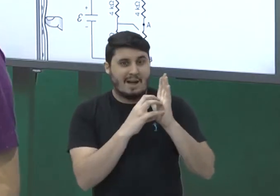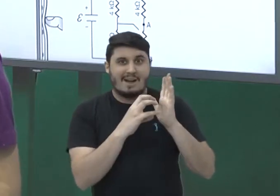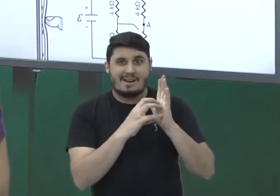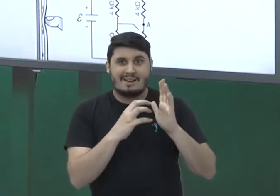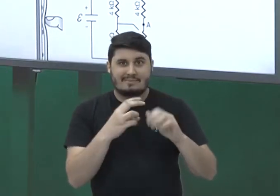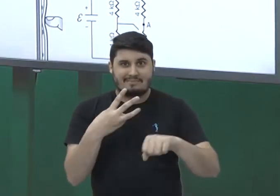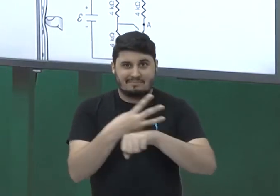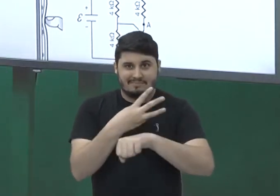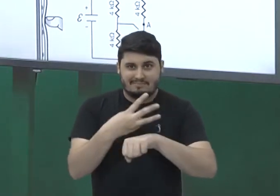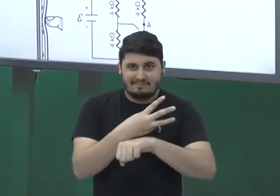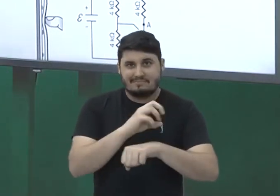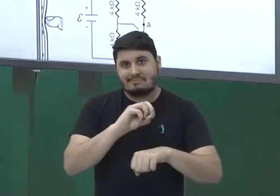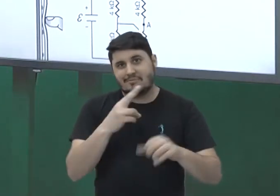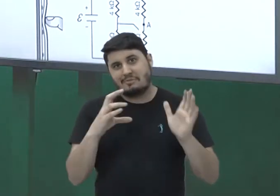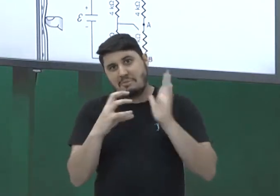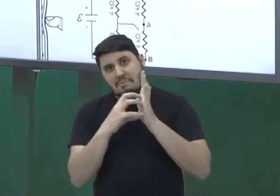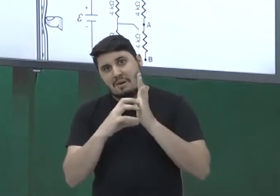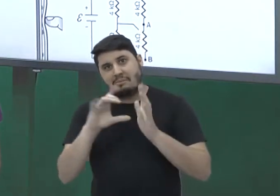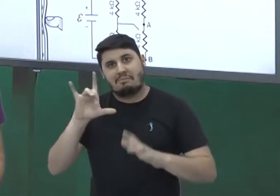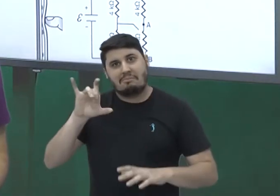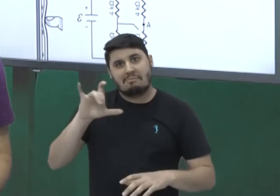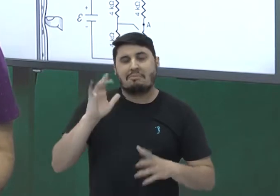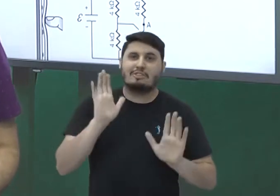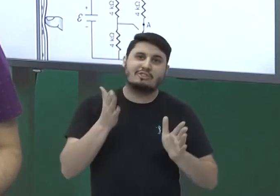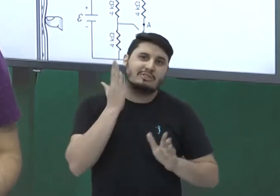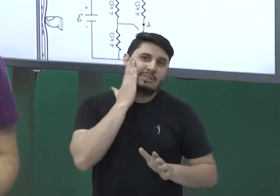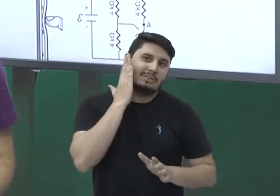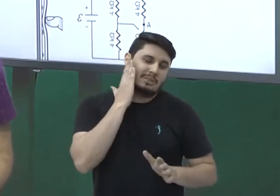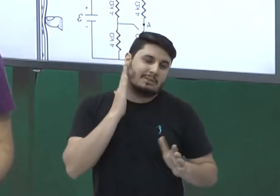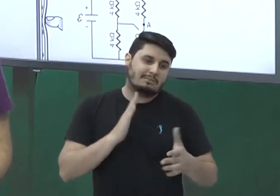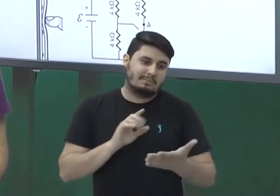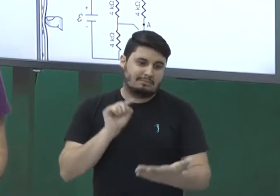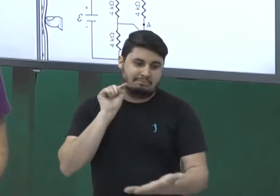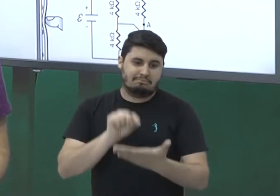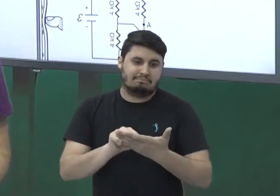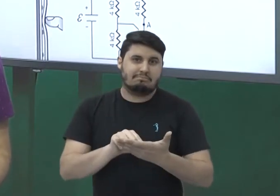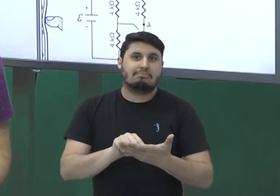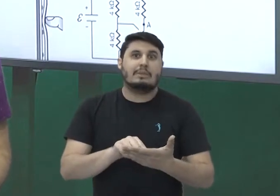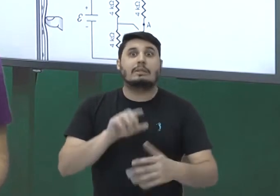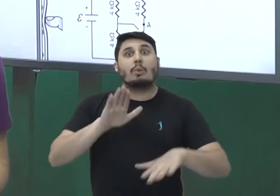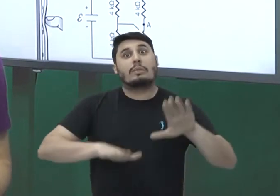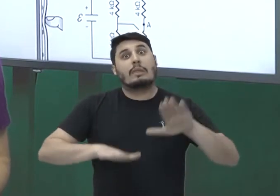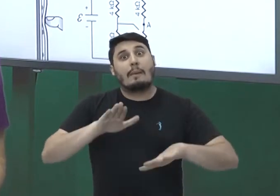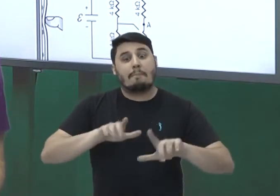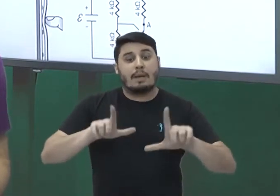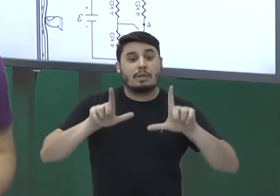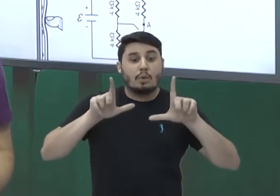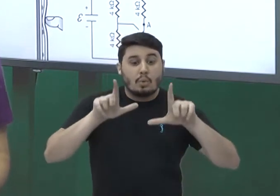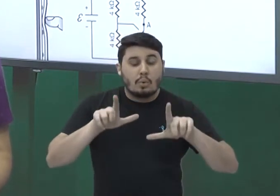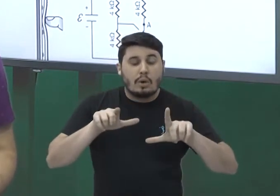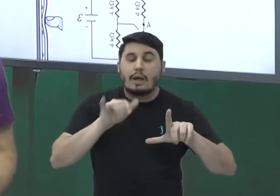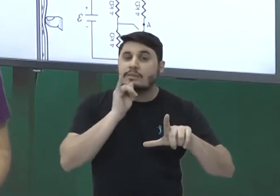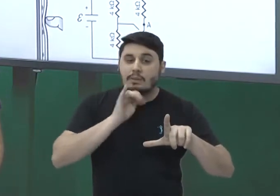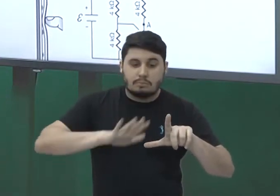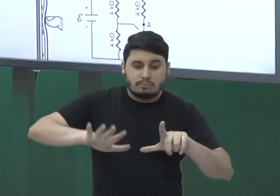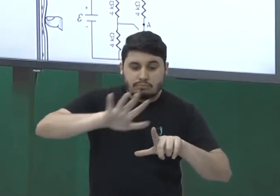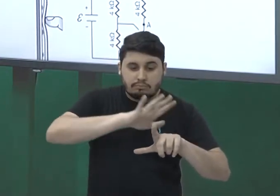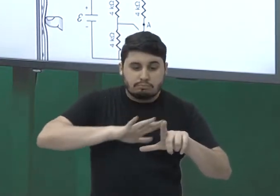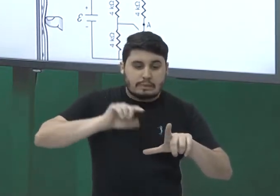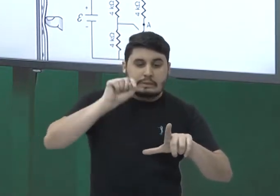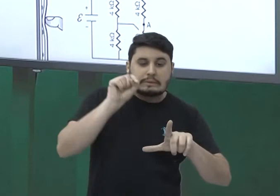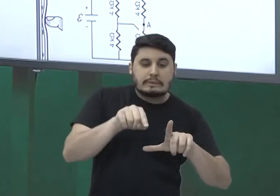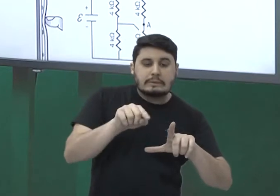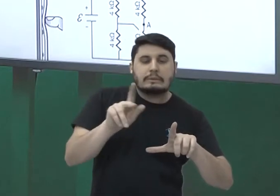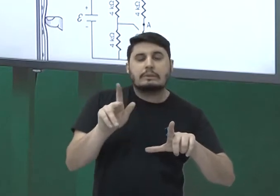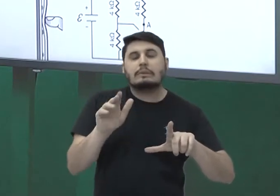aplicativo. Ou seja, dependendo da parte onde você toca na tela, você acaba fechando aquele circuito ali, e a gente tem uma configuração nova para